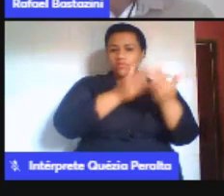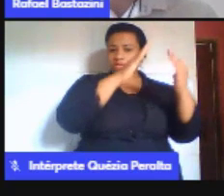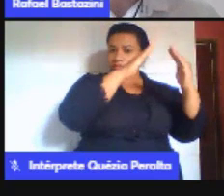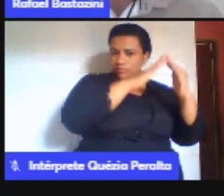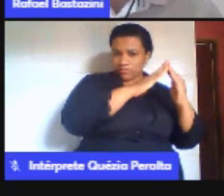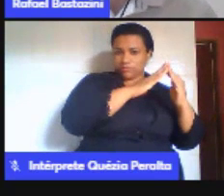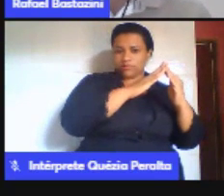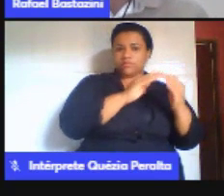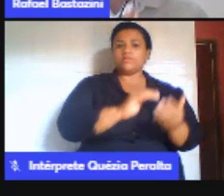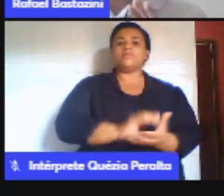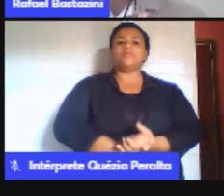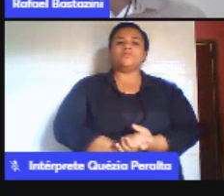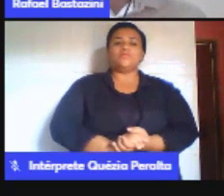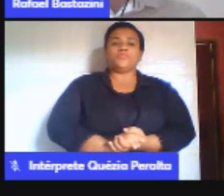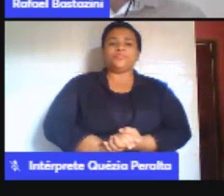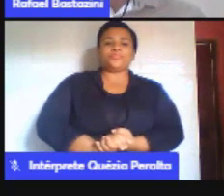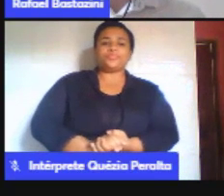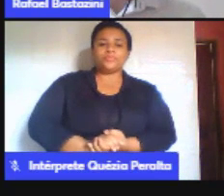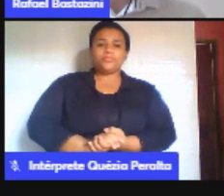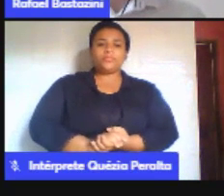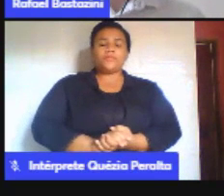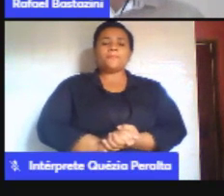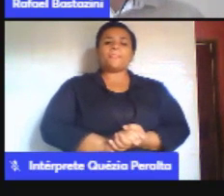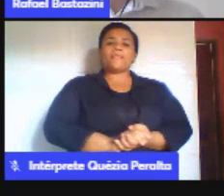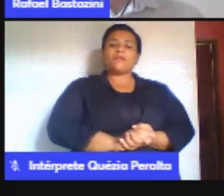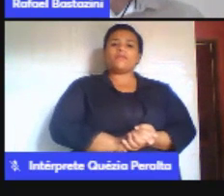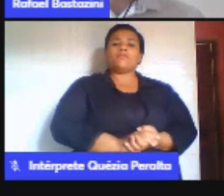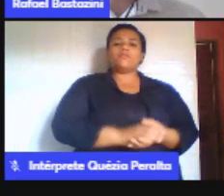para o próximo slide, então, que agora eu vou detalhar